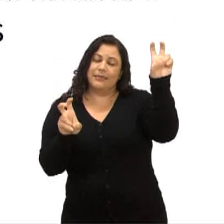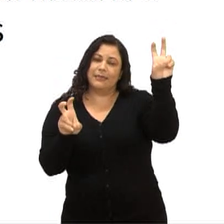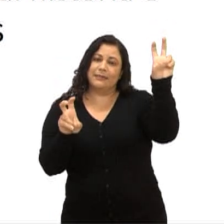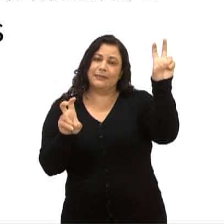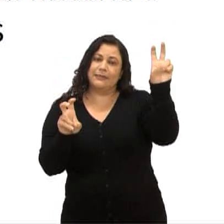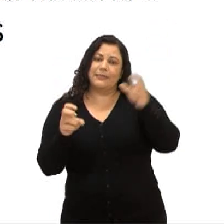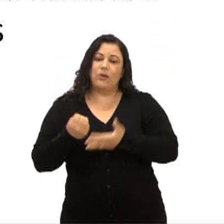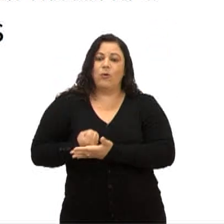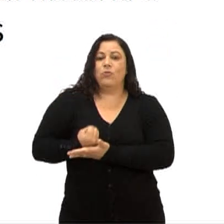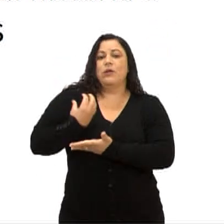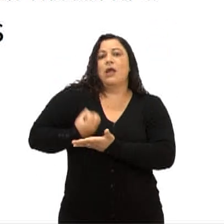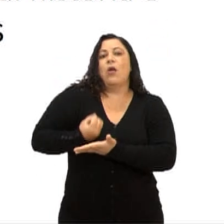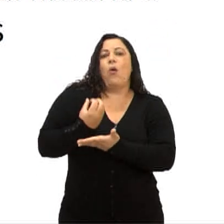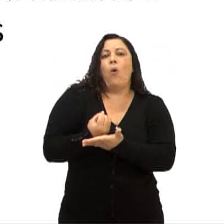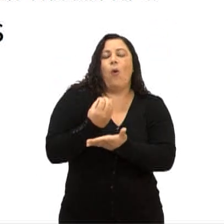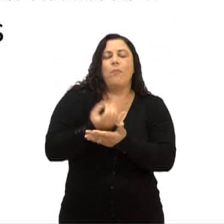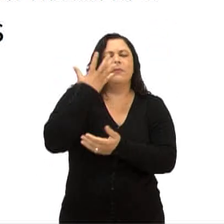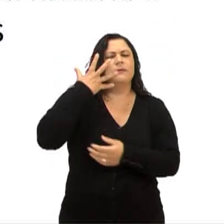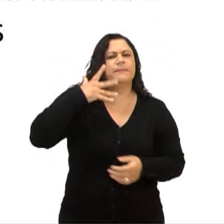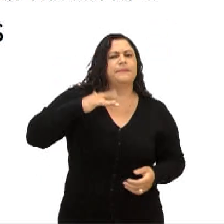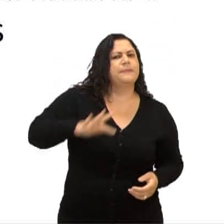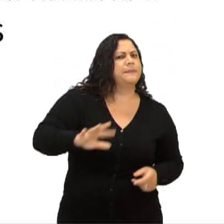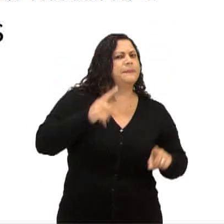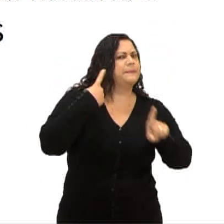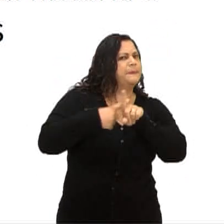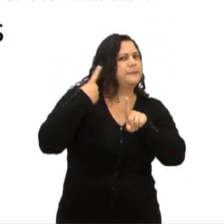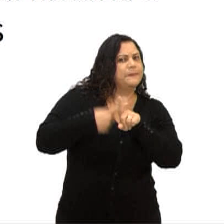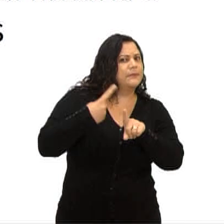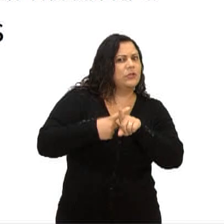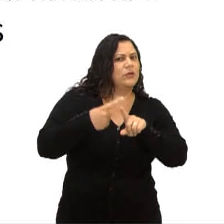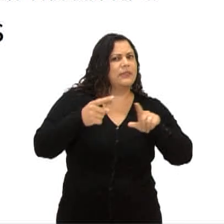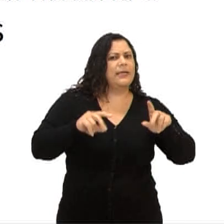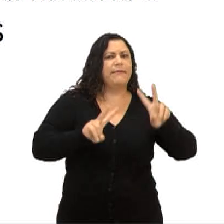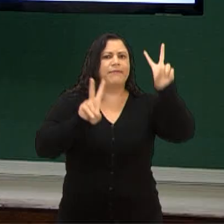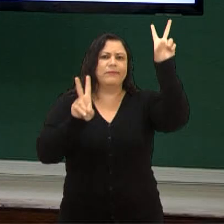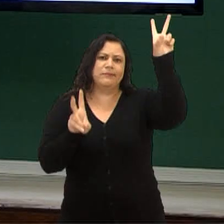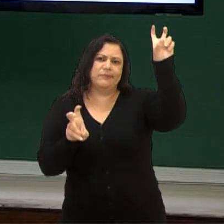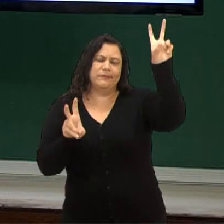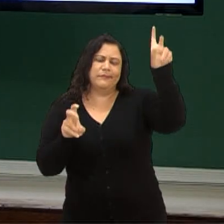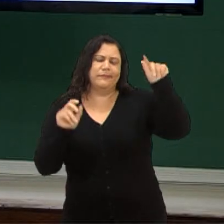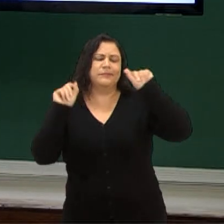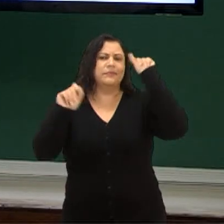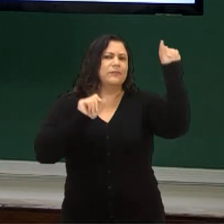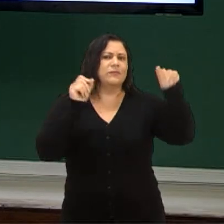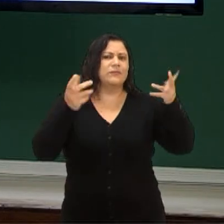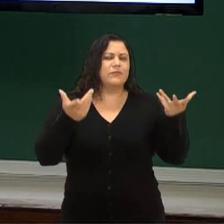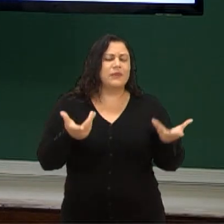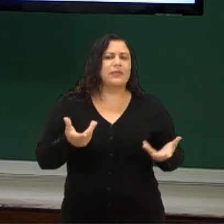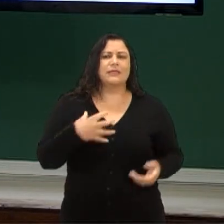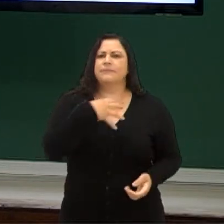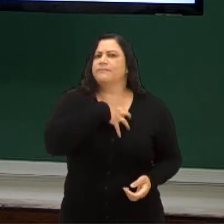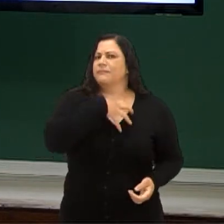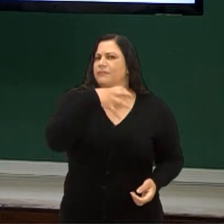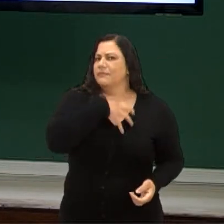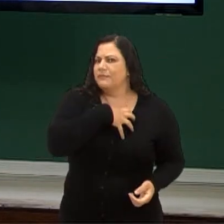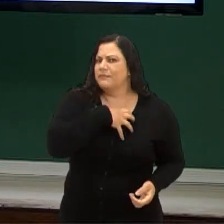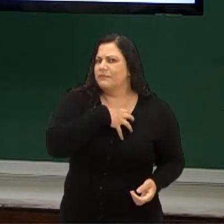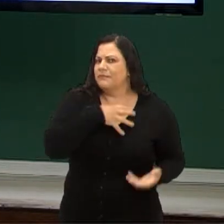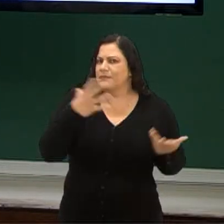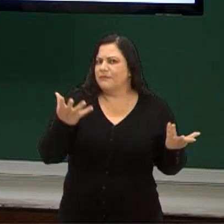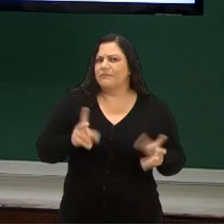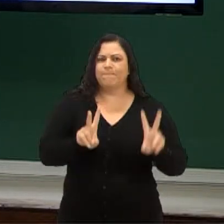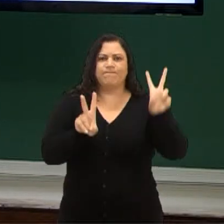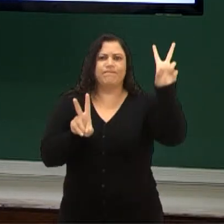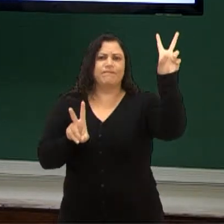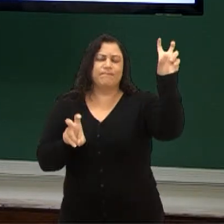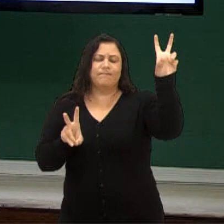é citada? E por que esse recurso é utilizado e quais os efeitos de sentido produzidos por essa citação,